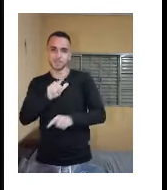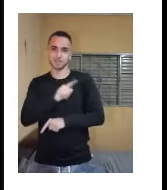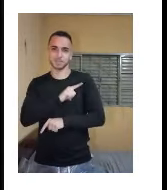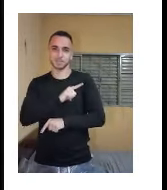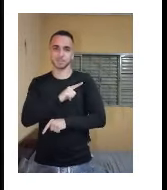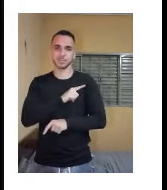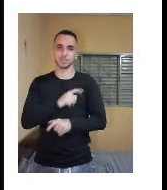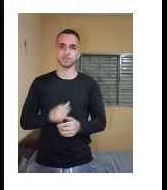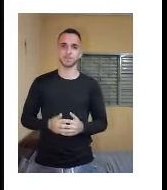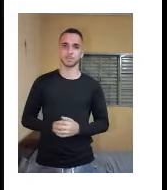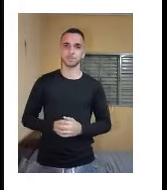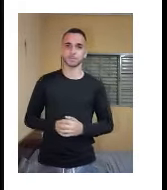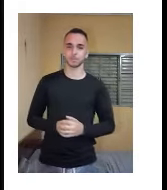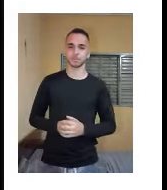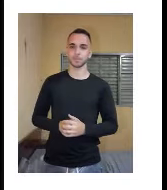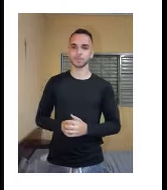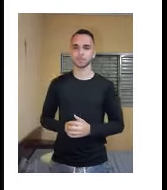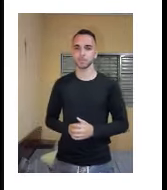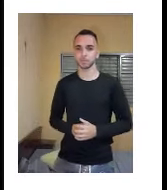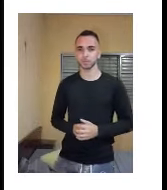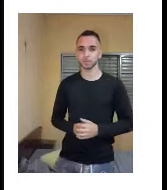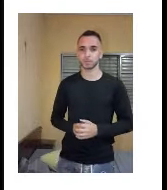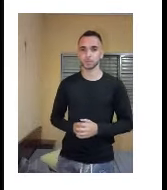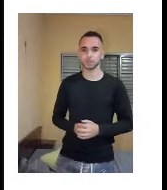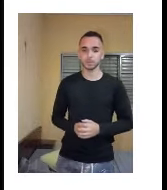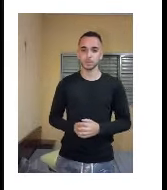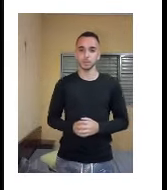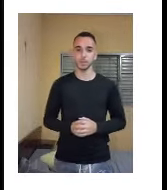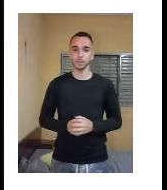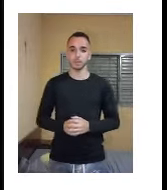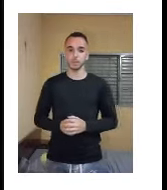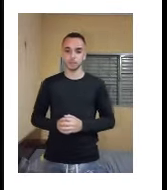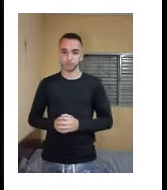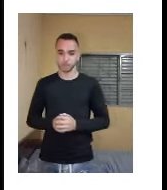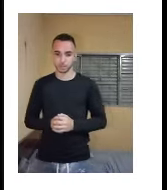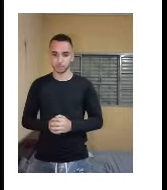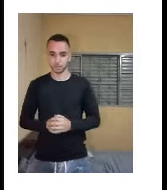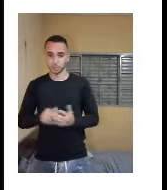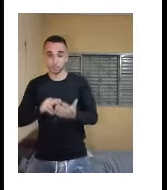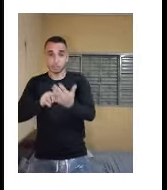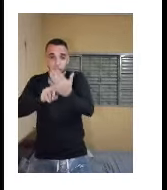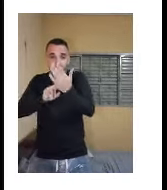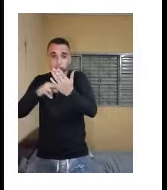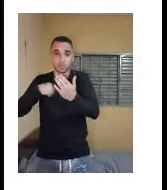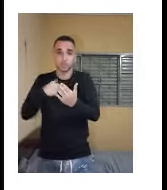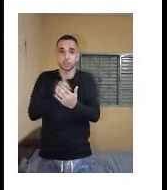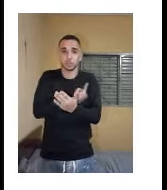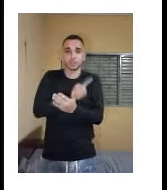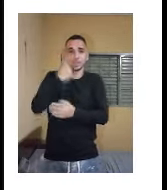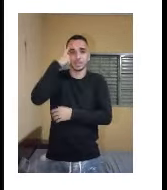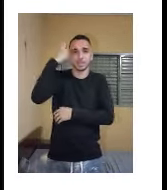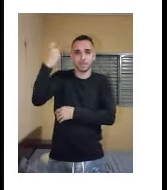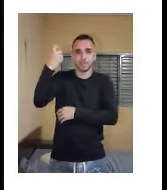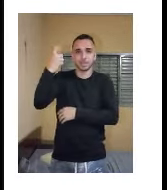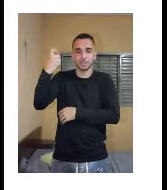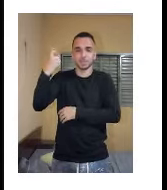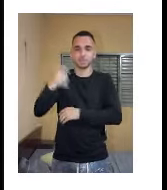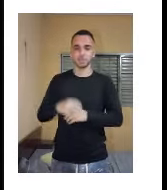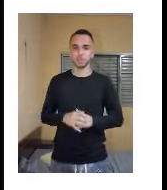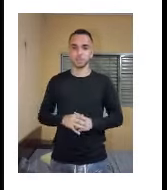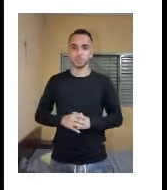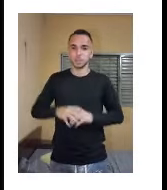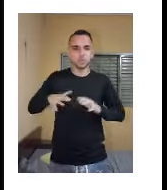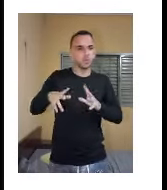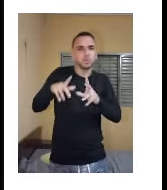computacionais que, de alguma maneira, simula esse sistema climático, né? E todas essas linhas de evidências,